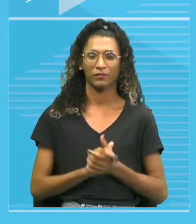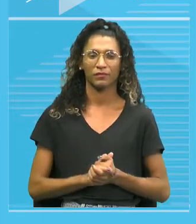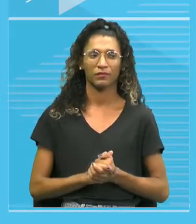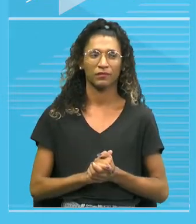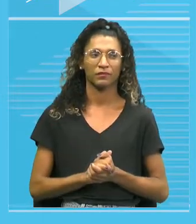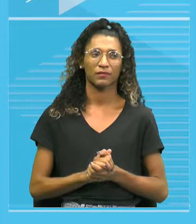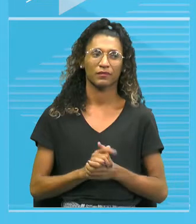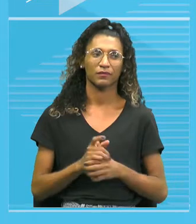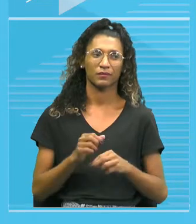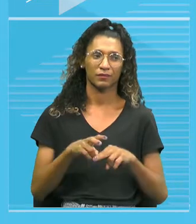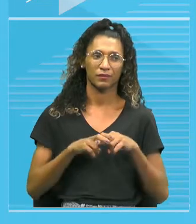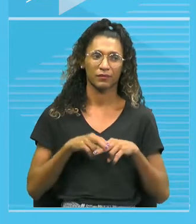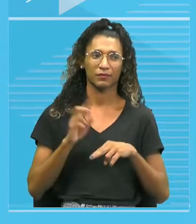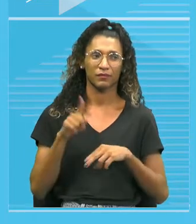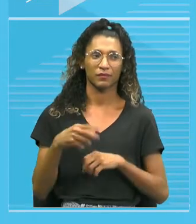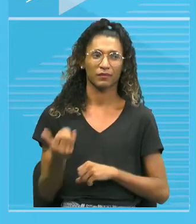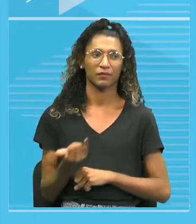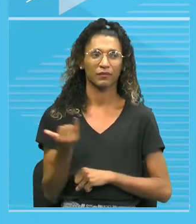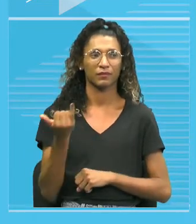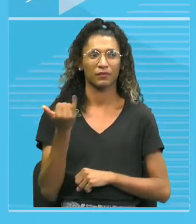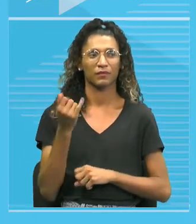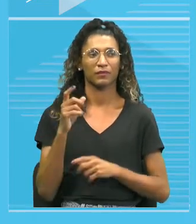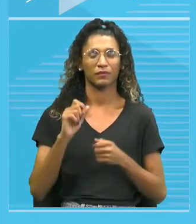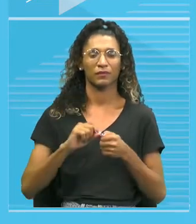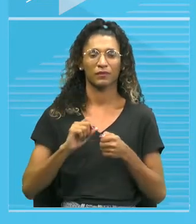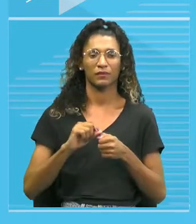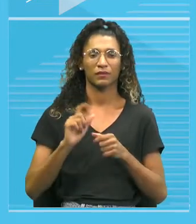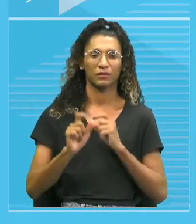é necessário que se faça o quê?